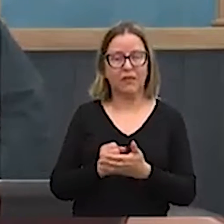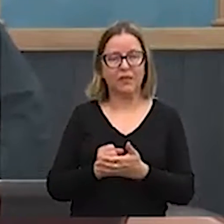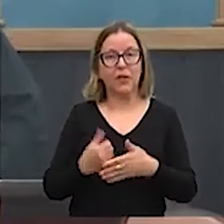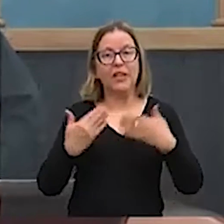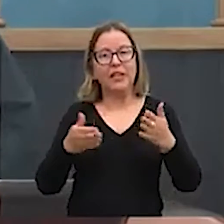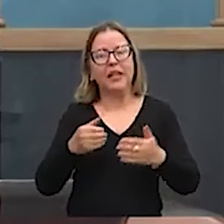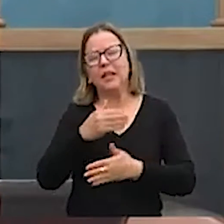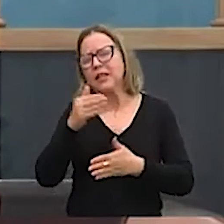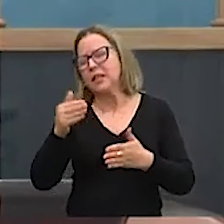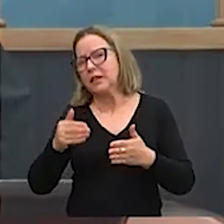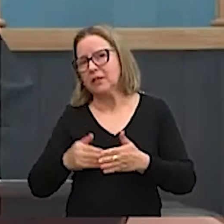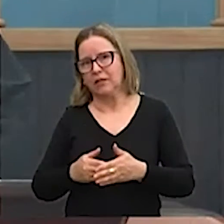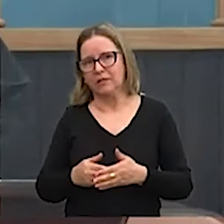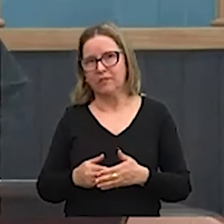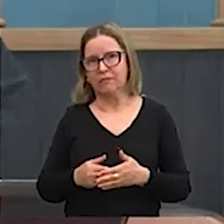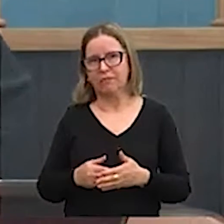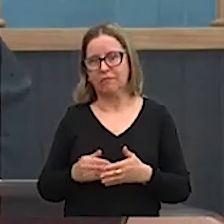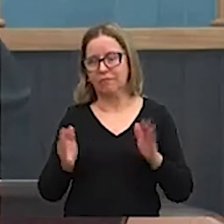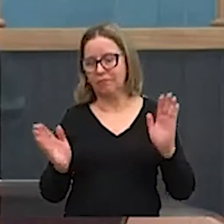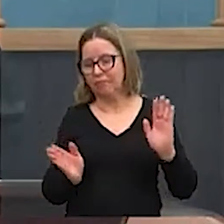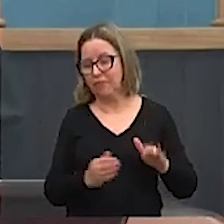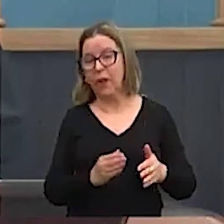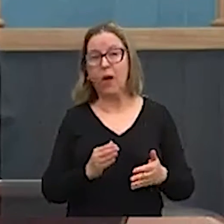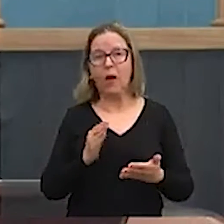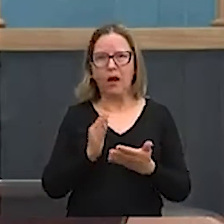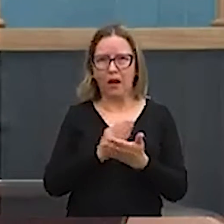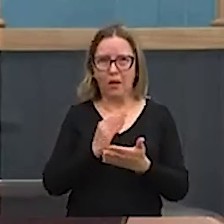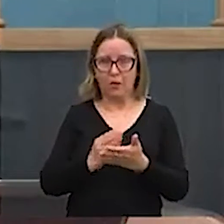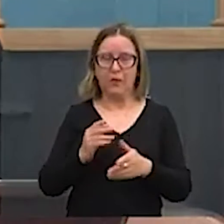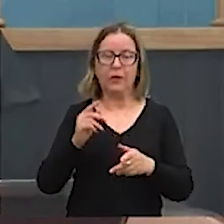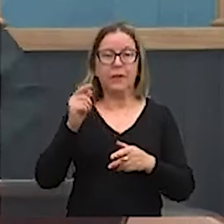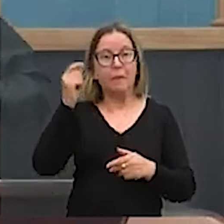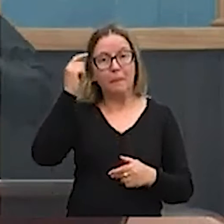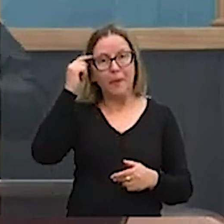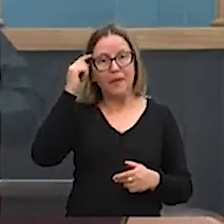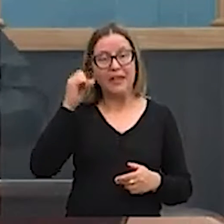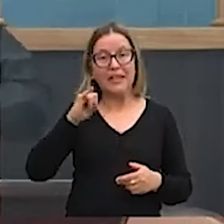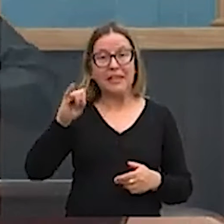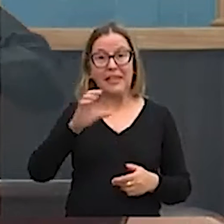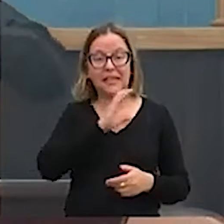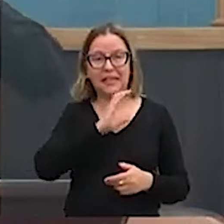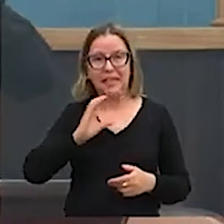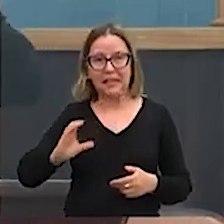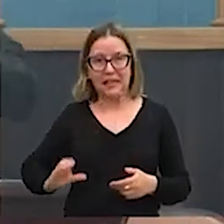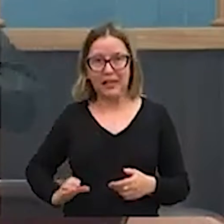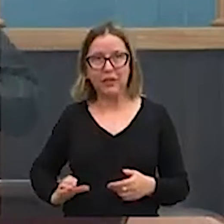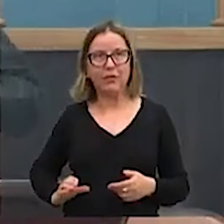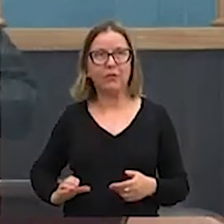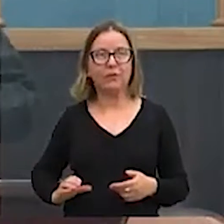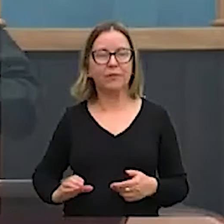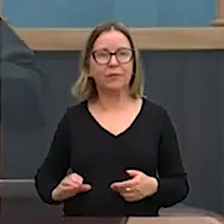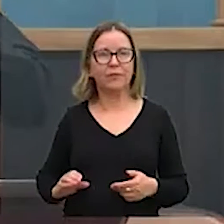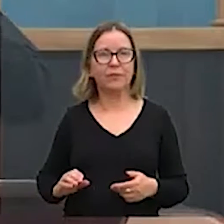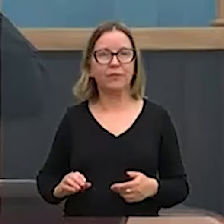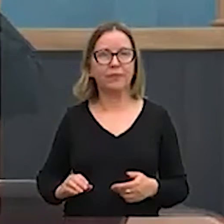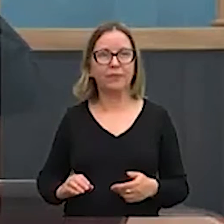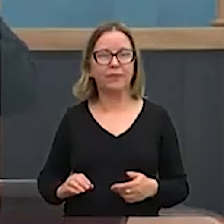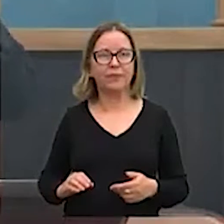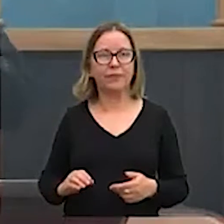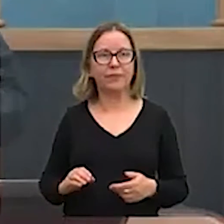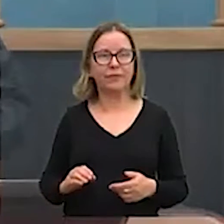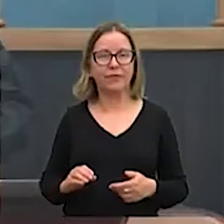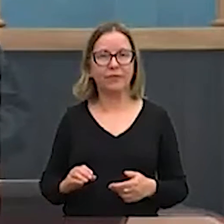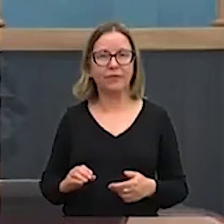todos. Outros pensam que se Cristo for elevado na pregação